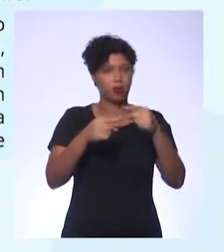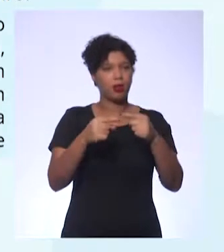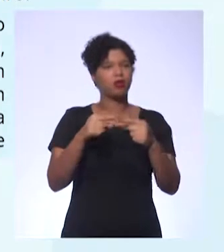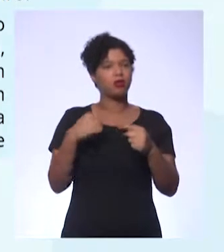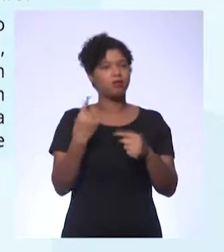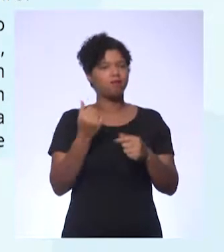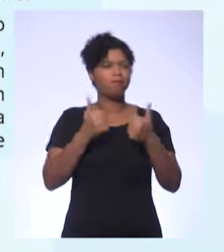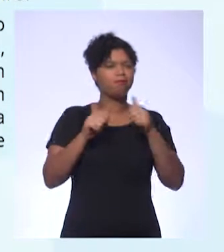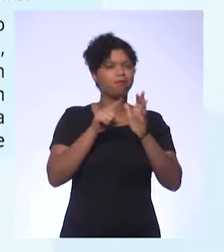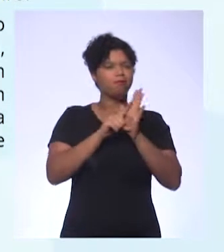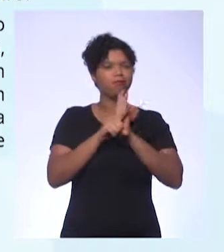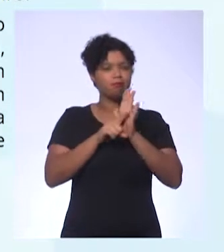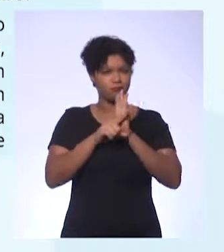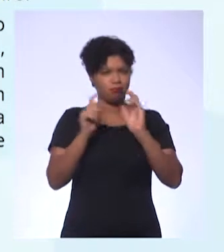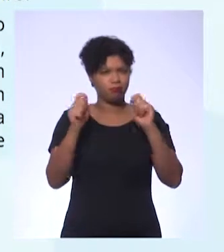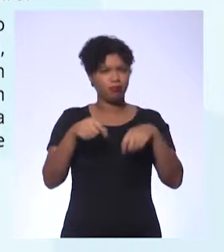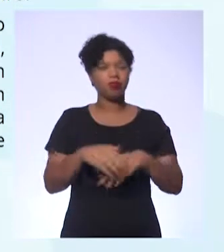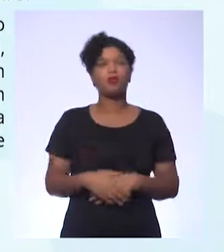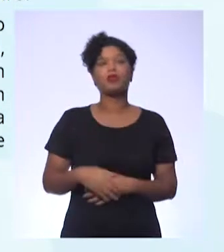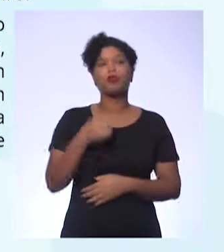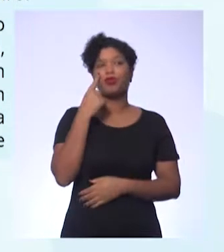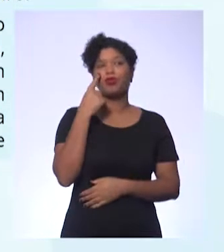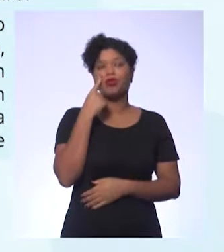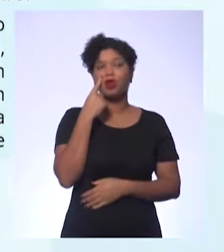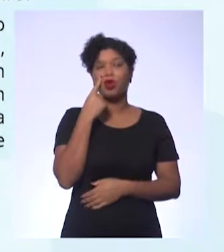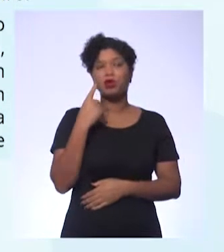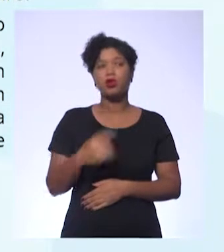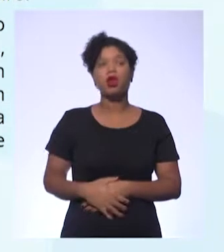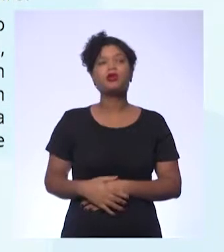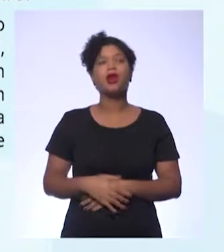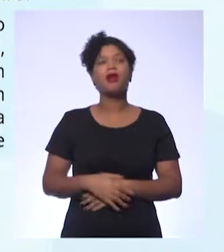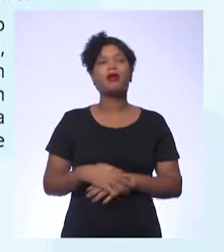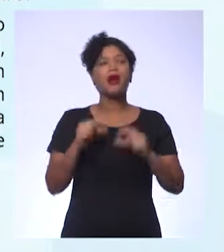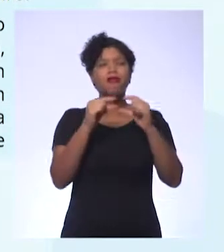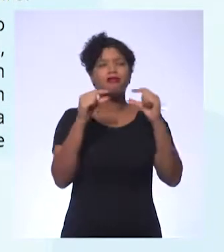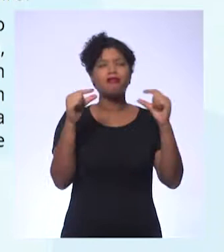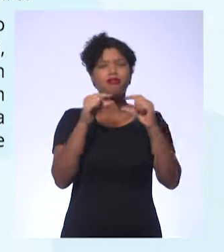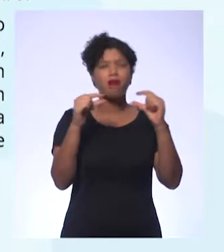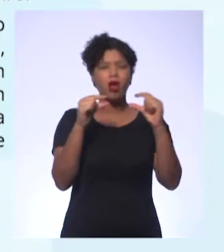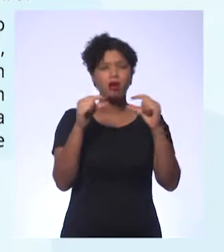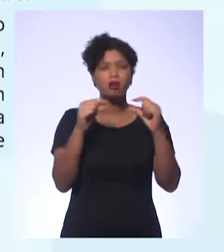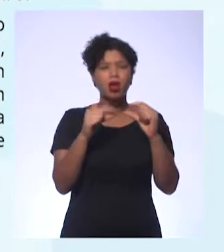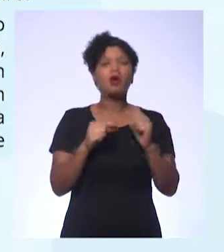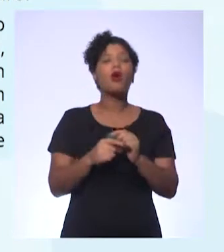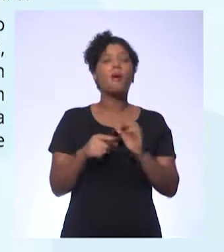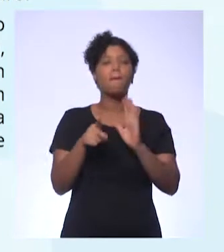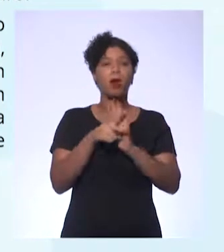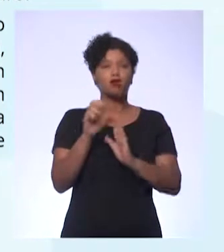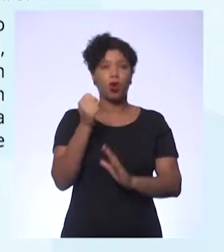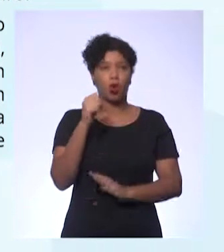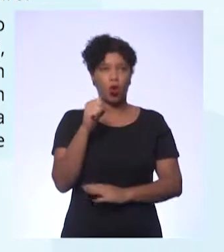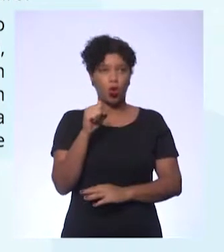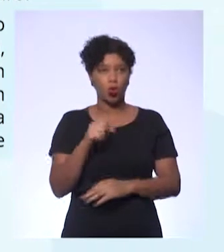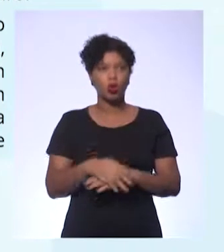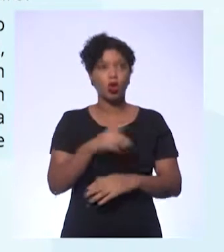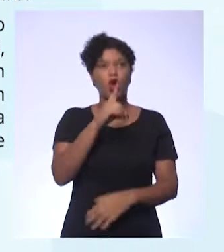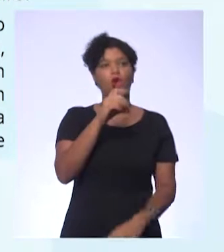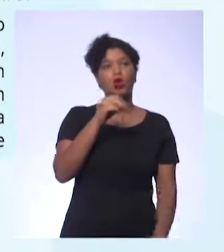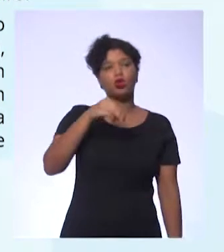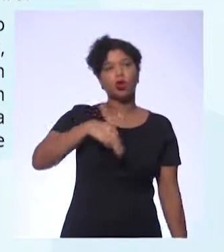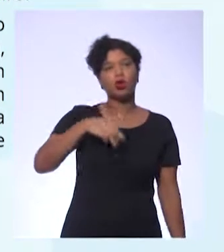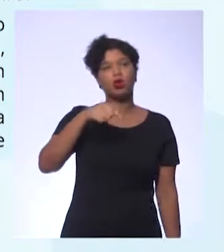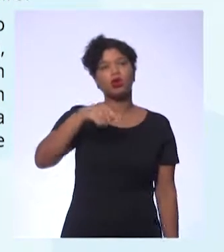análise. Vamos lá, então. Leia esse trecho do capítulo 8 da obra de Dom Quixote, de Miguel Cervantes. O